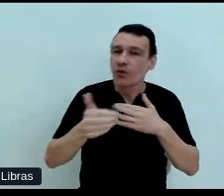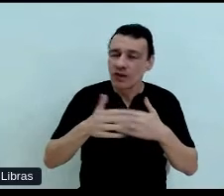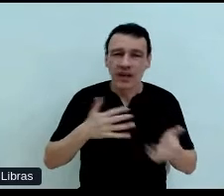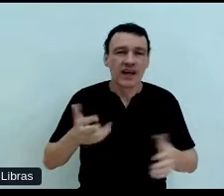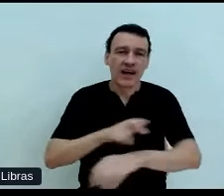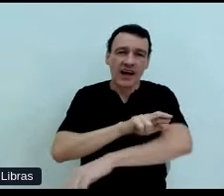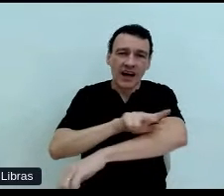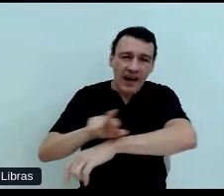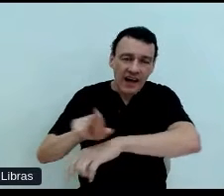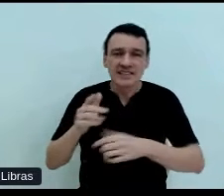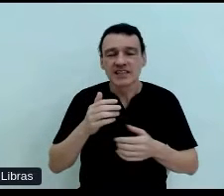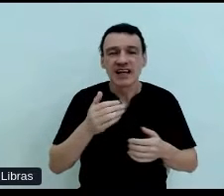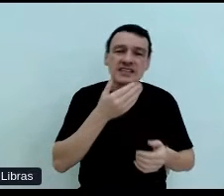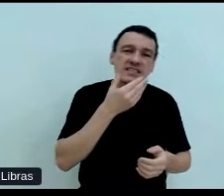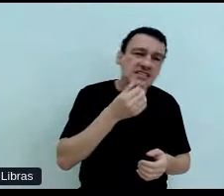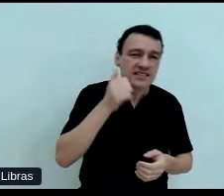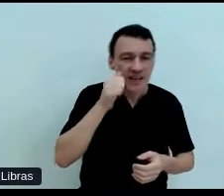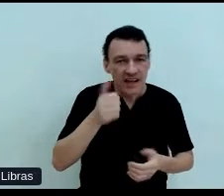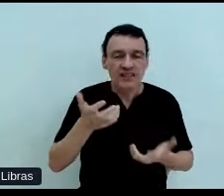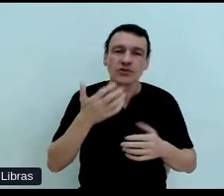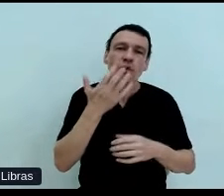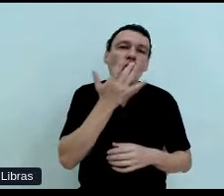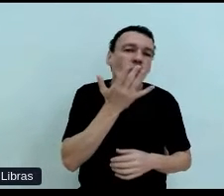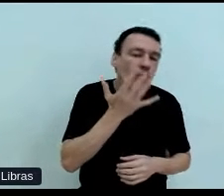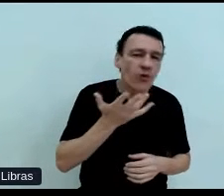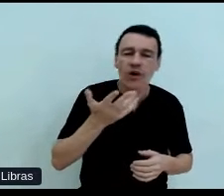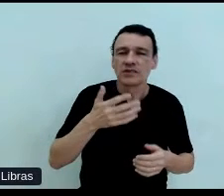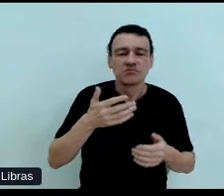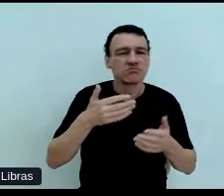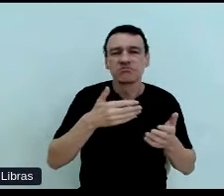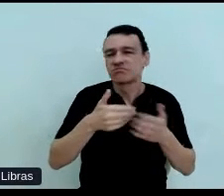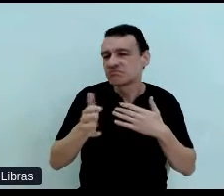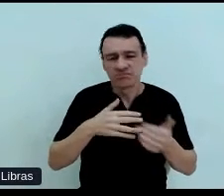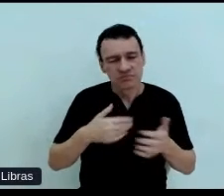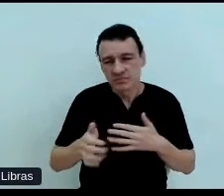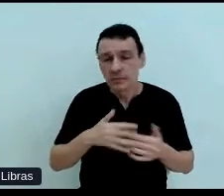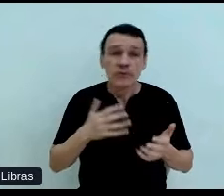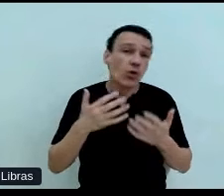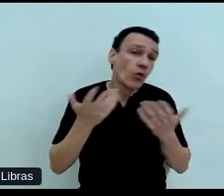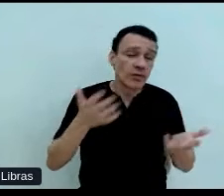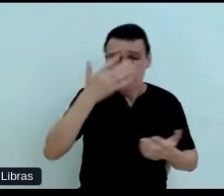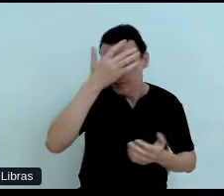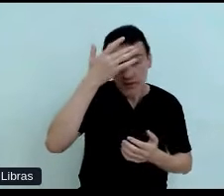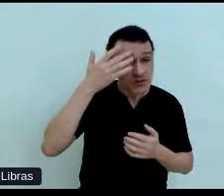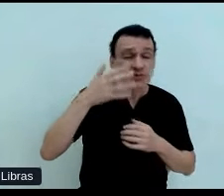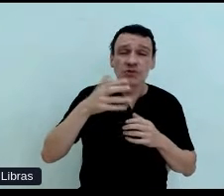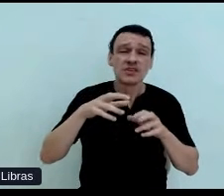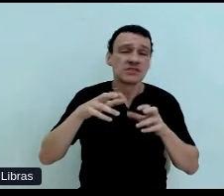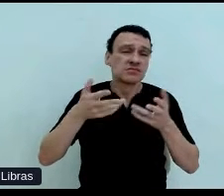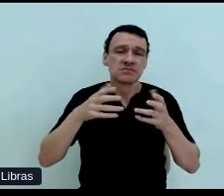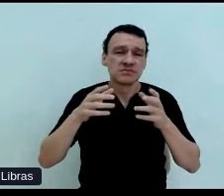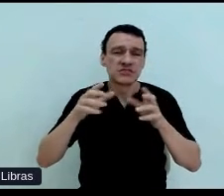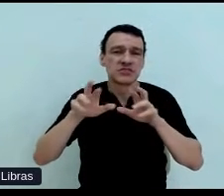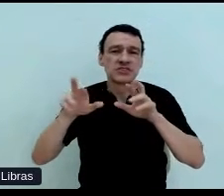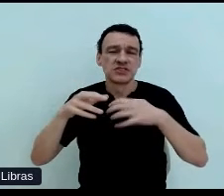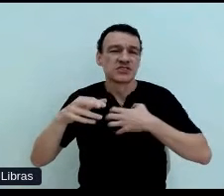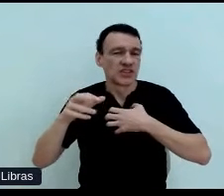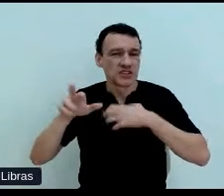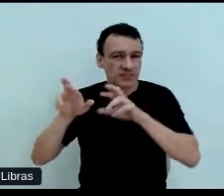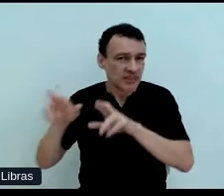raça, de sexo, de cor, sendo de pessoas com características diferentes, pessoas com deficiência, que a gente chama